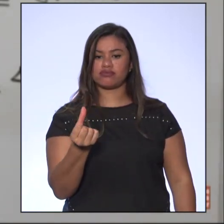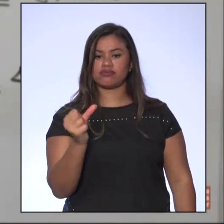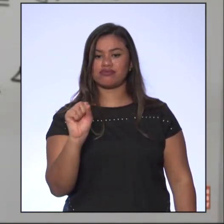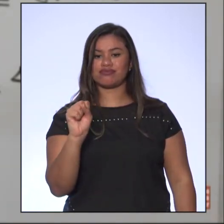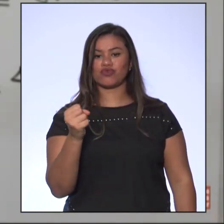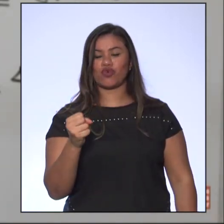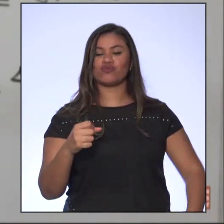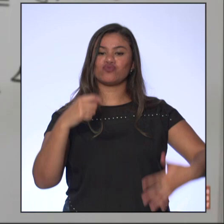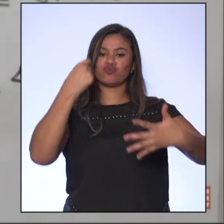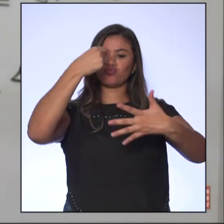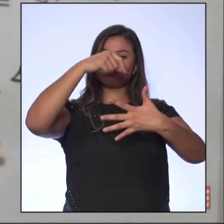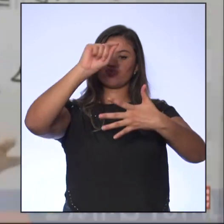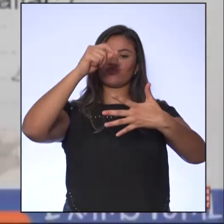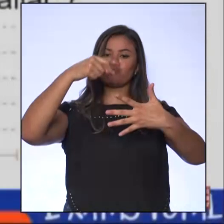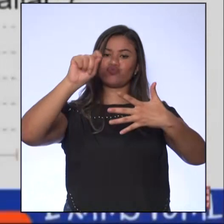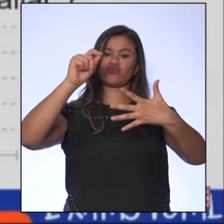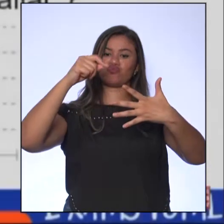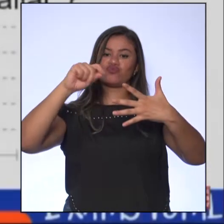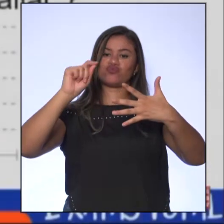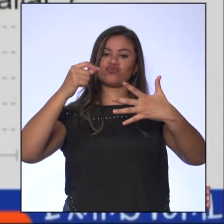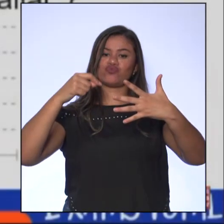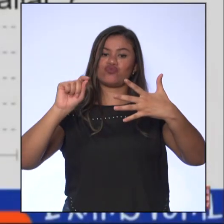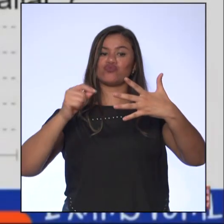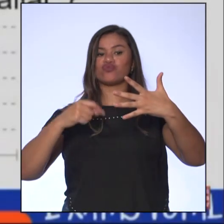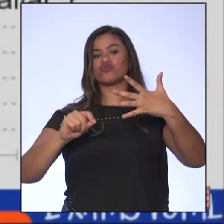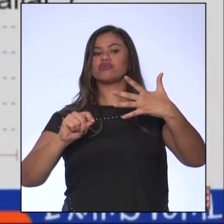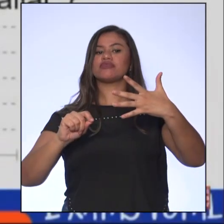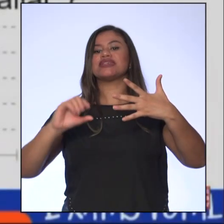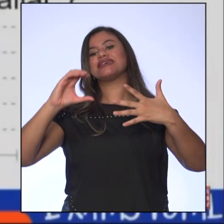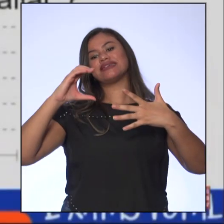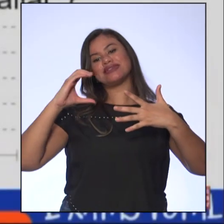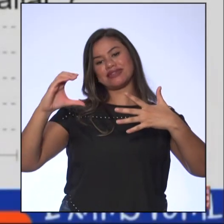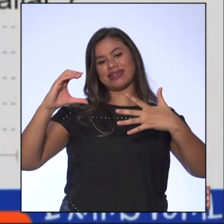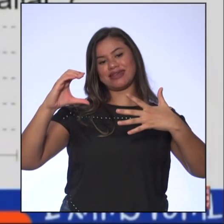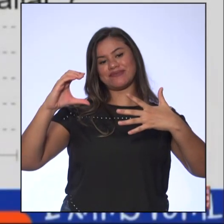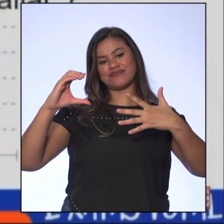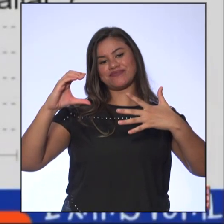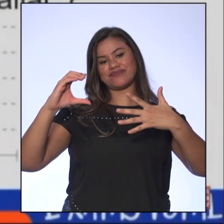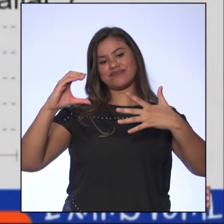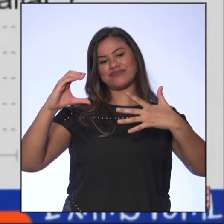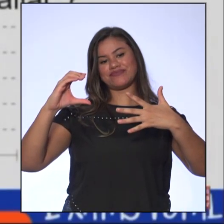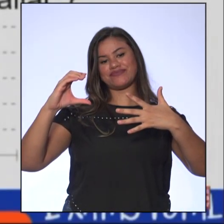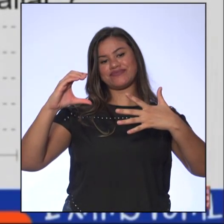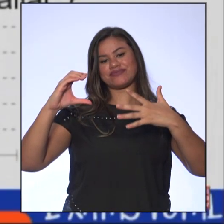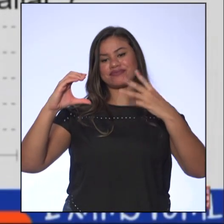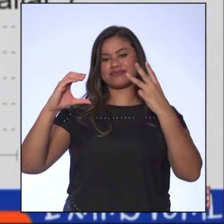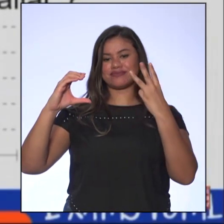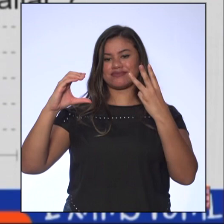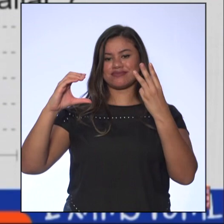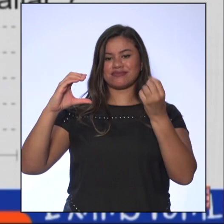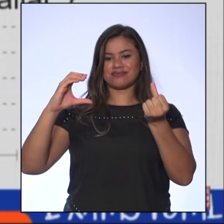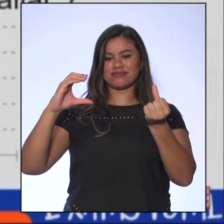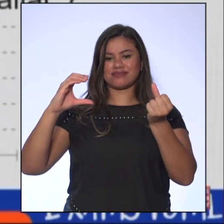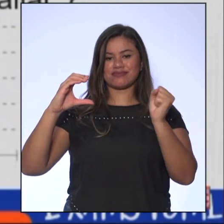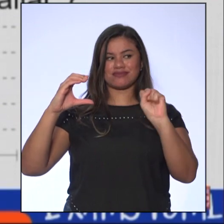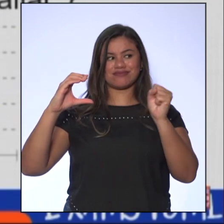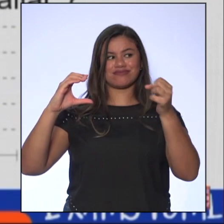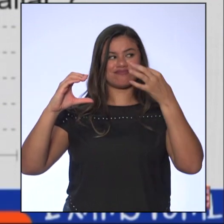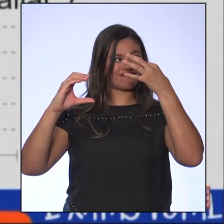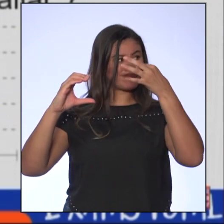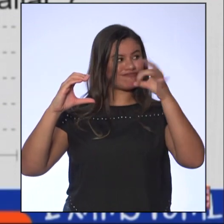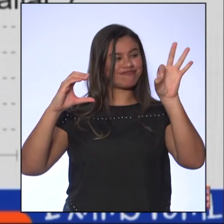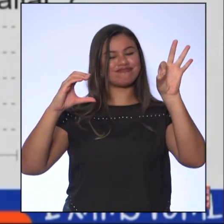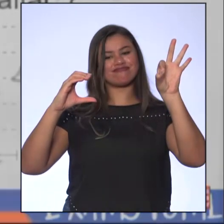qual é a alternativa aí. Alternativa C. Pode observar lá que estava lá 368.